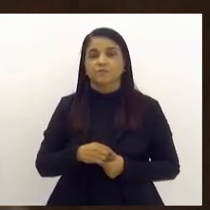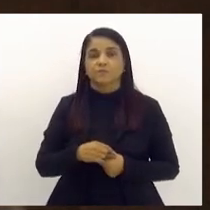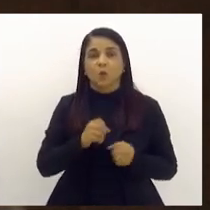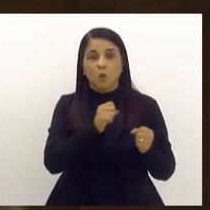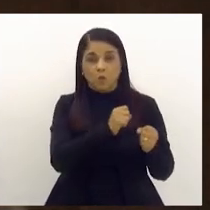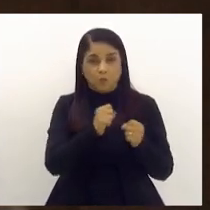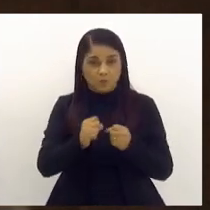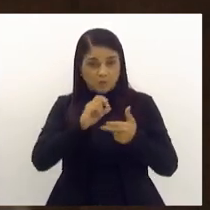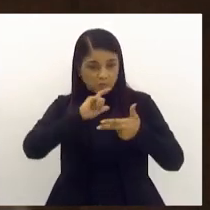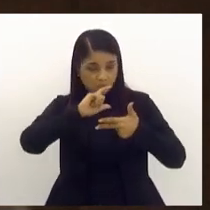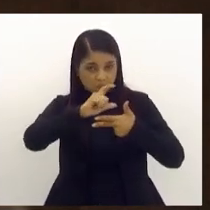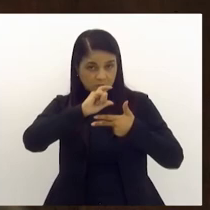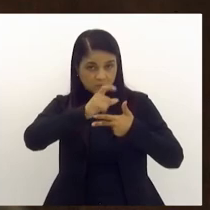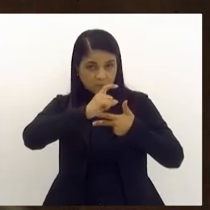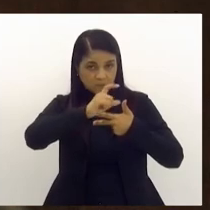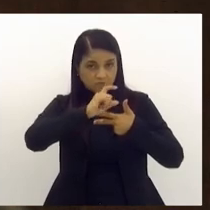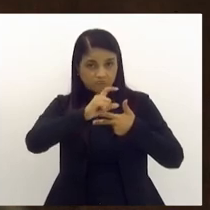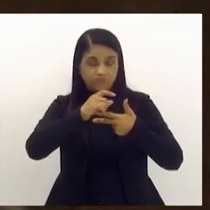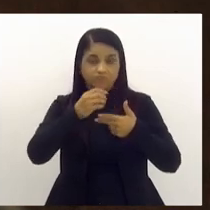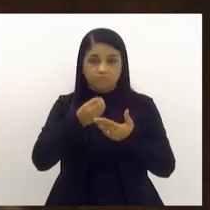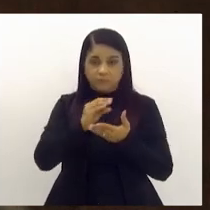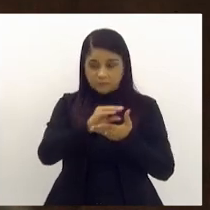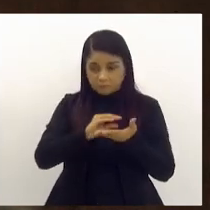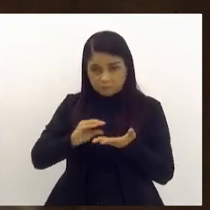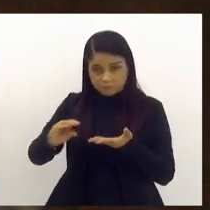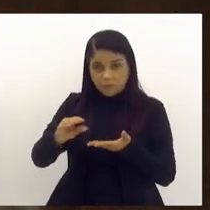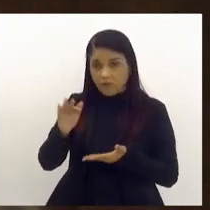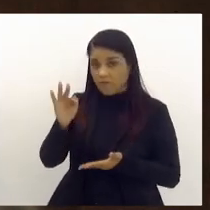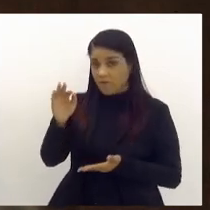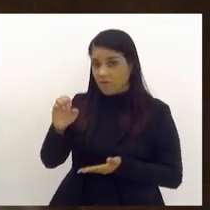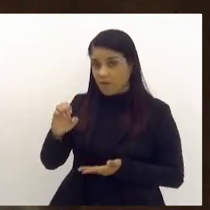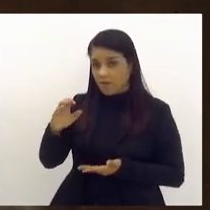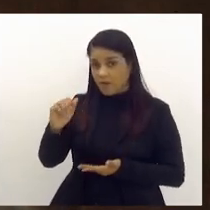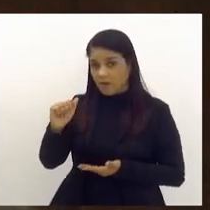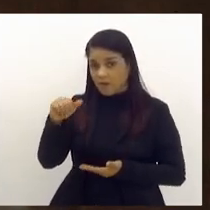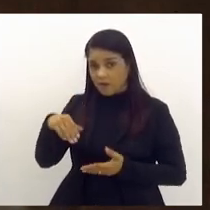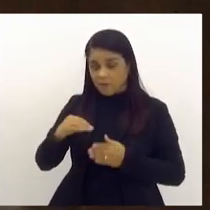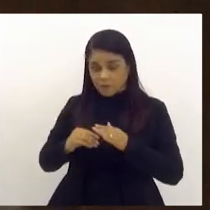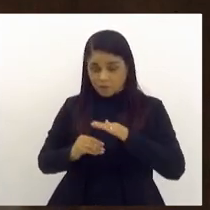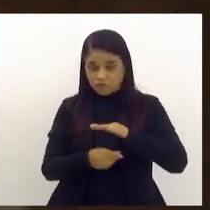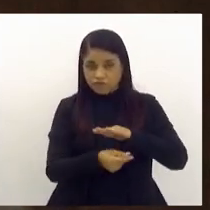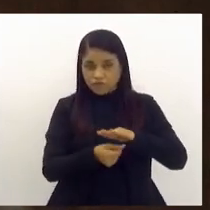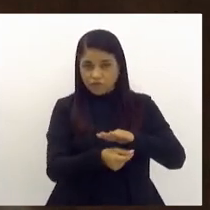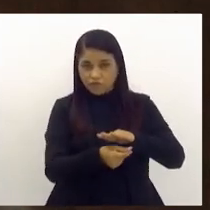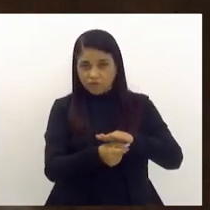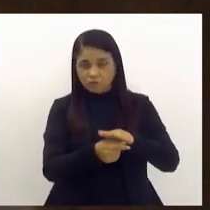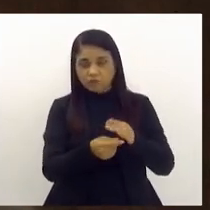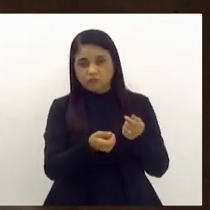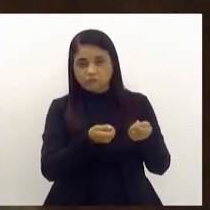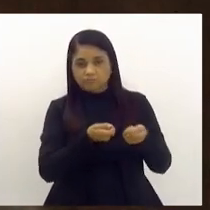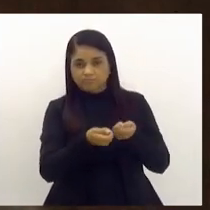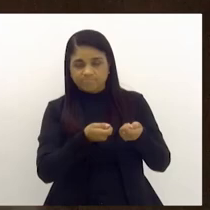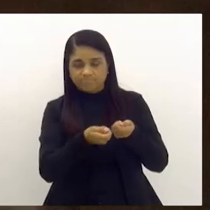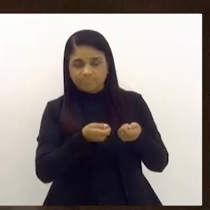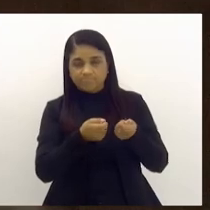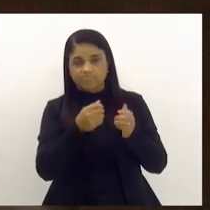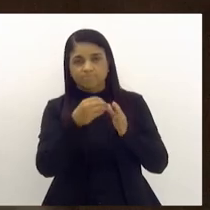Poder Executivo poderá destinar recursos do FECAM para o Fundo de Aprimoramento de Controle